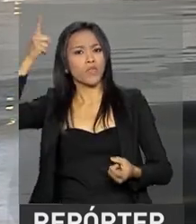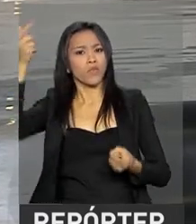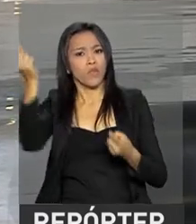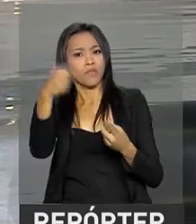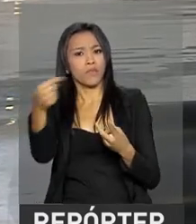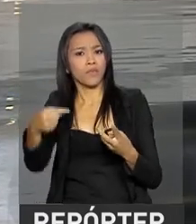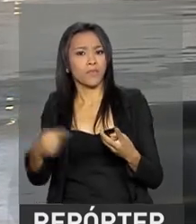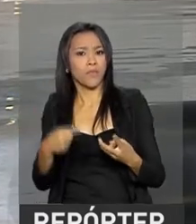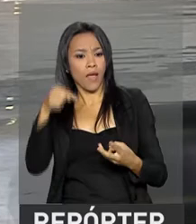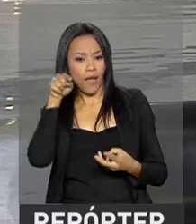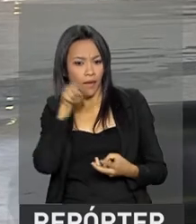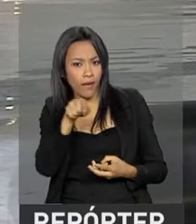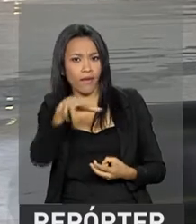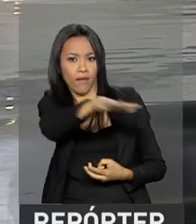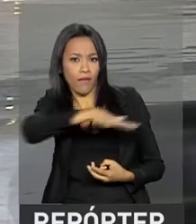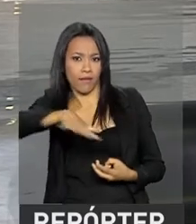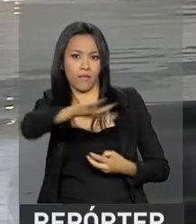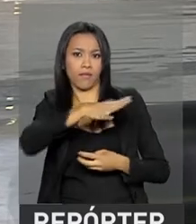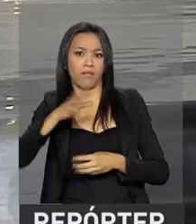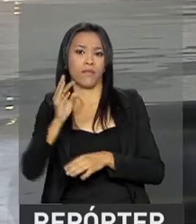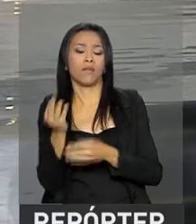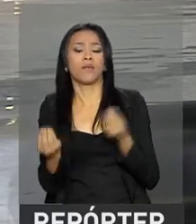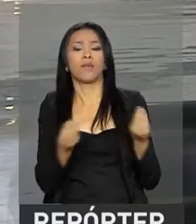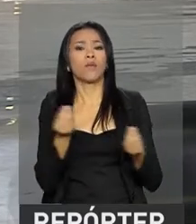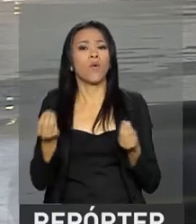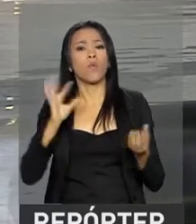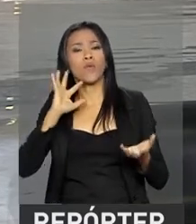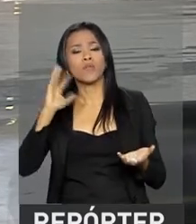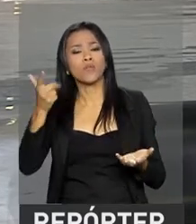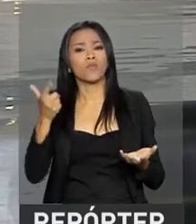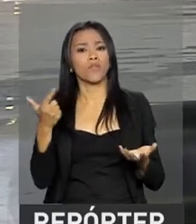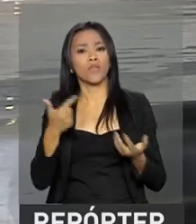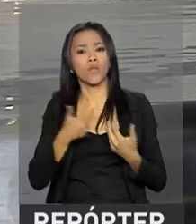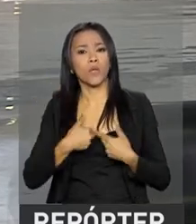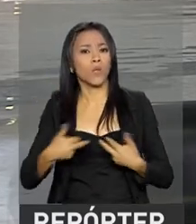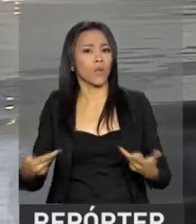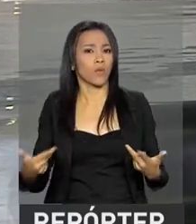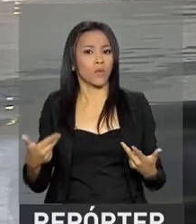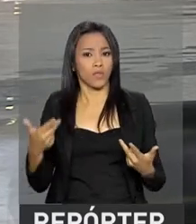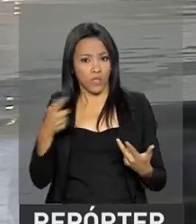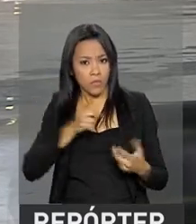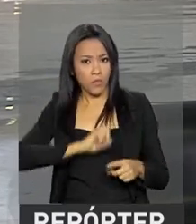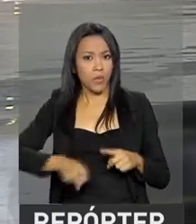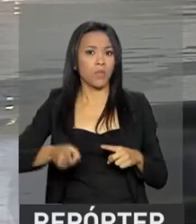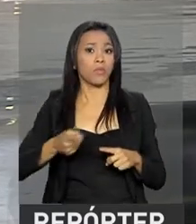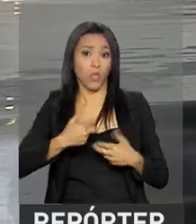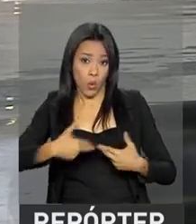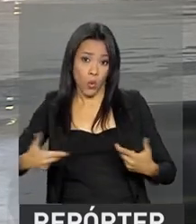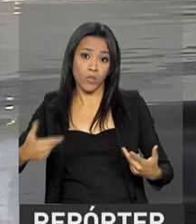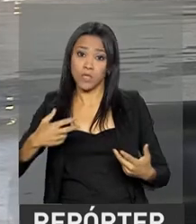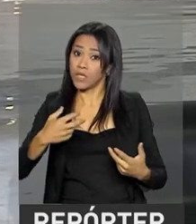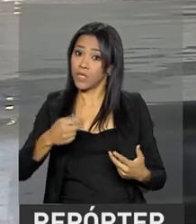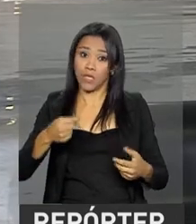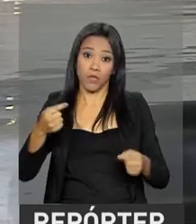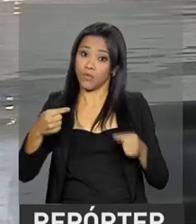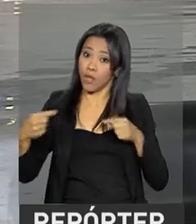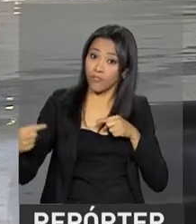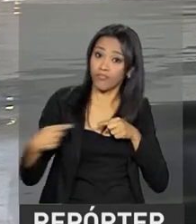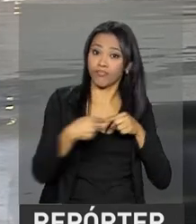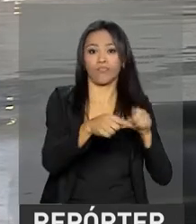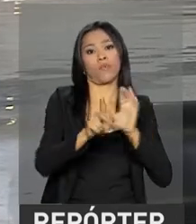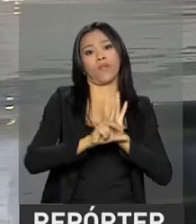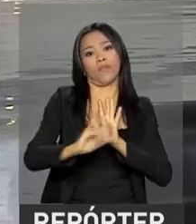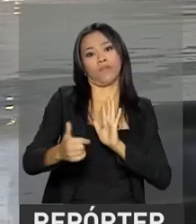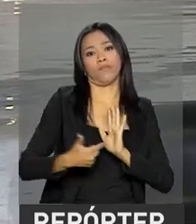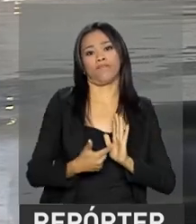na região e também tomar medidas de curto prazo que cuidou e as atividades ilegais em curso no prazo